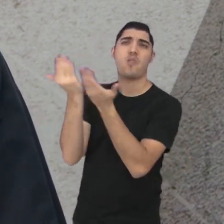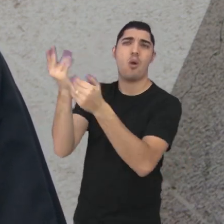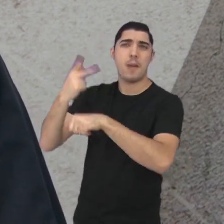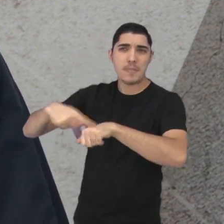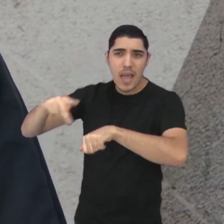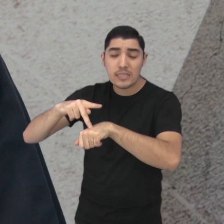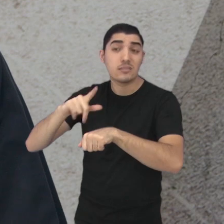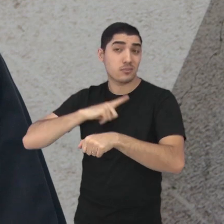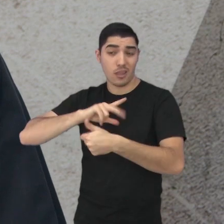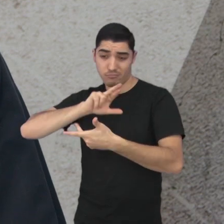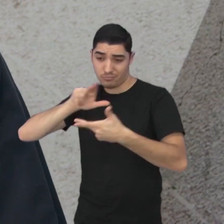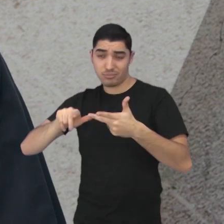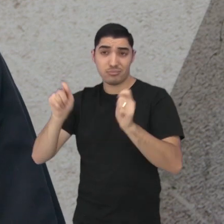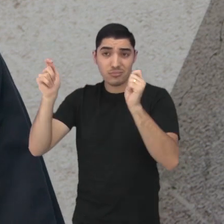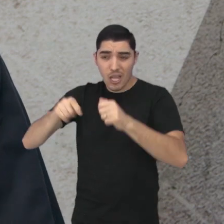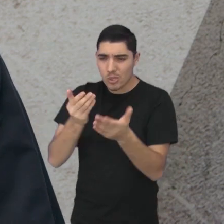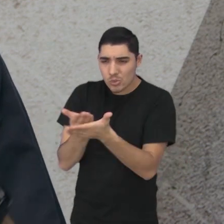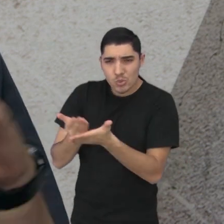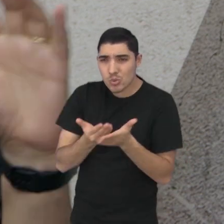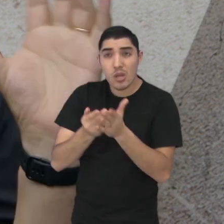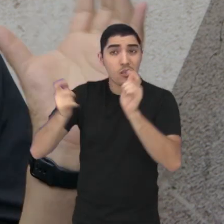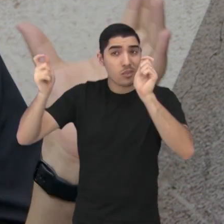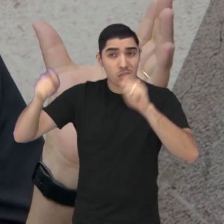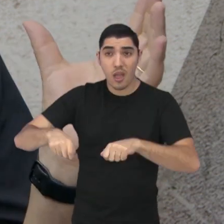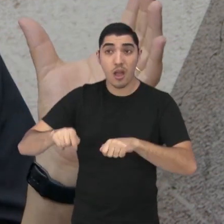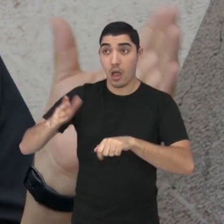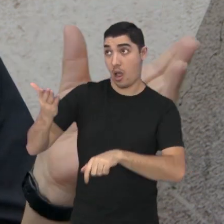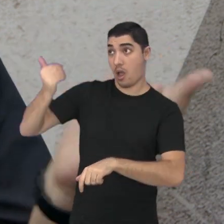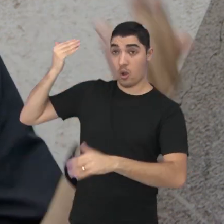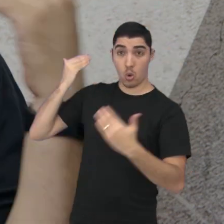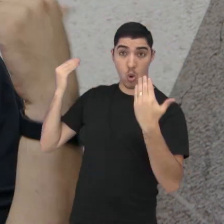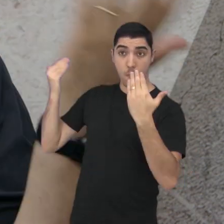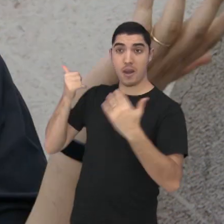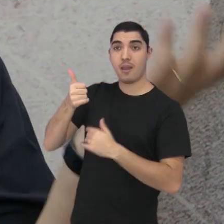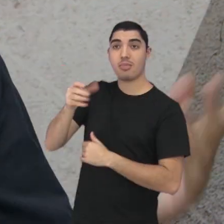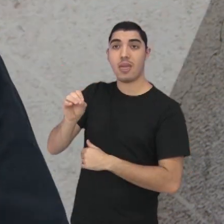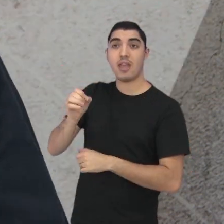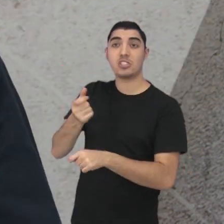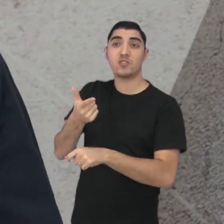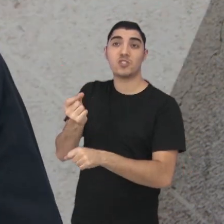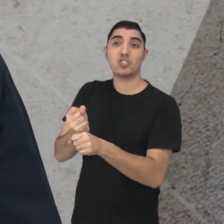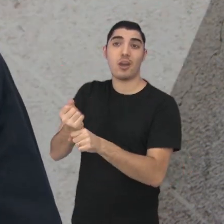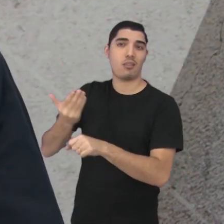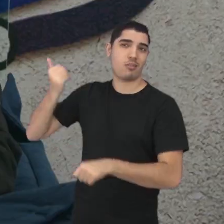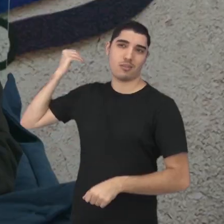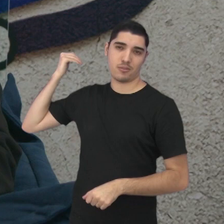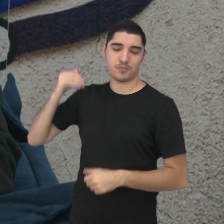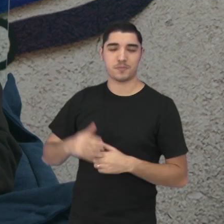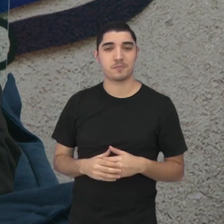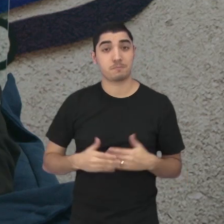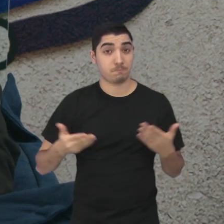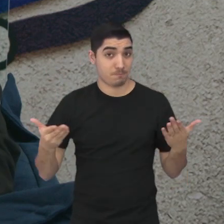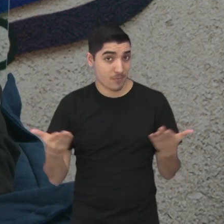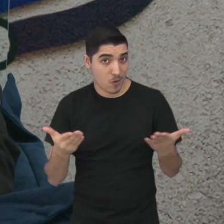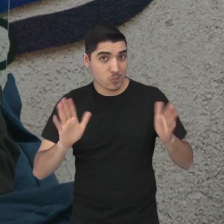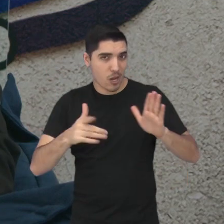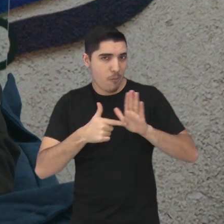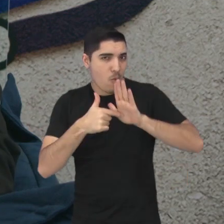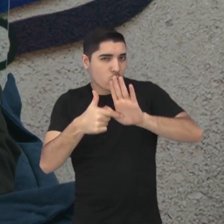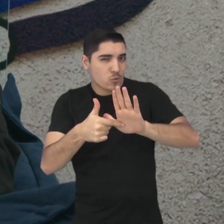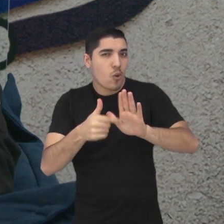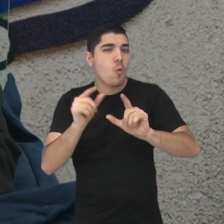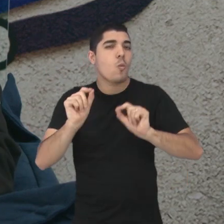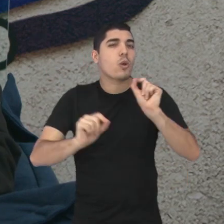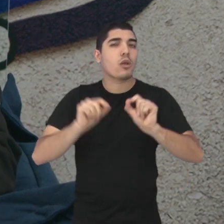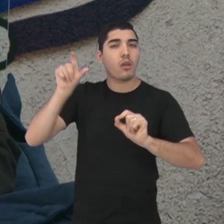consegue se capacitar de uma forma muito mais ampla do que seria 10, 20 anos atrás. E agora que a gente já conheceu um